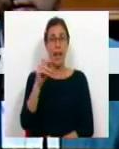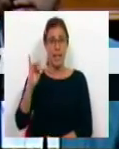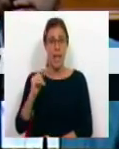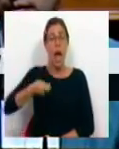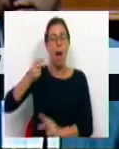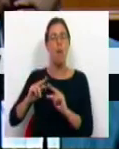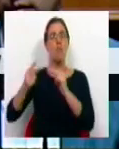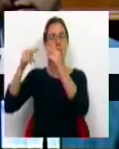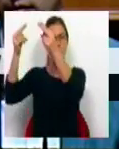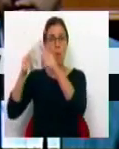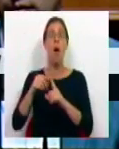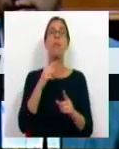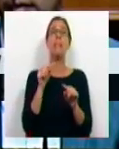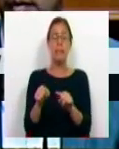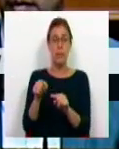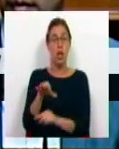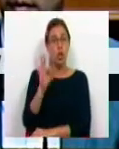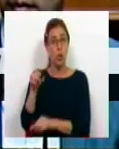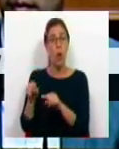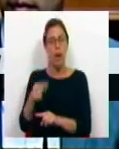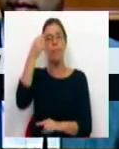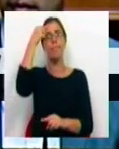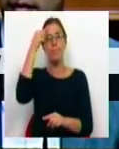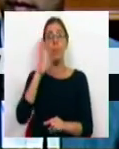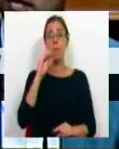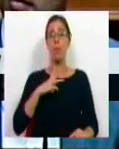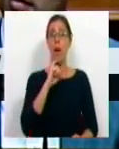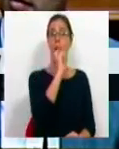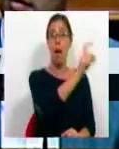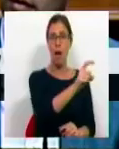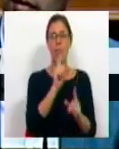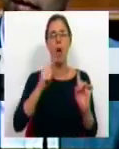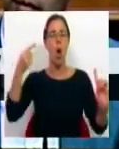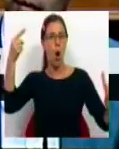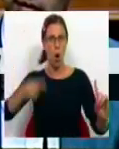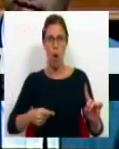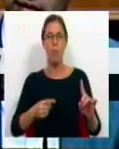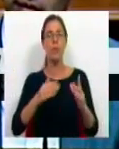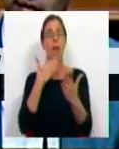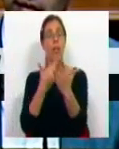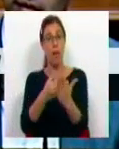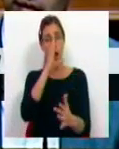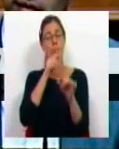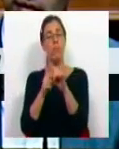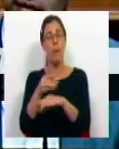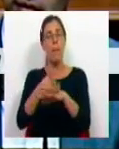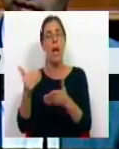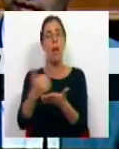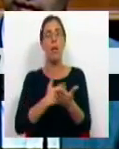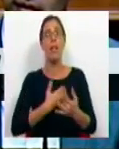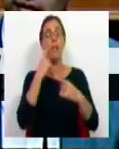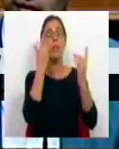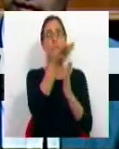e o abono. E escolhe compensar estas escolhas, lembrando ao Banco de Portugal que tem a obrigação de entregar ao Estado parte dos lucros da